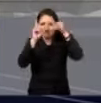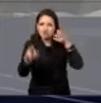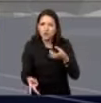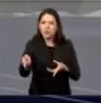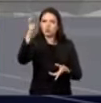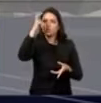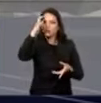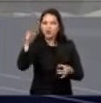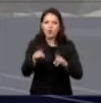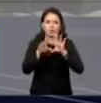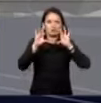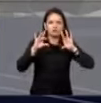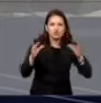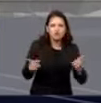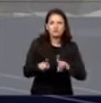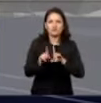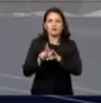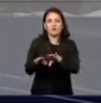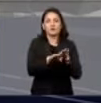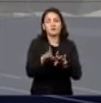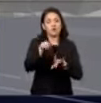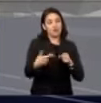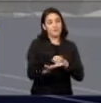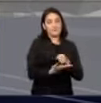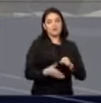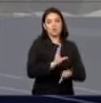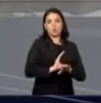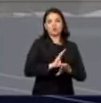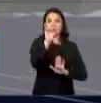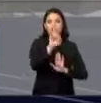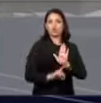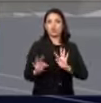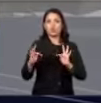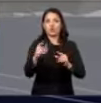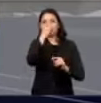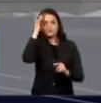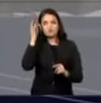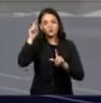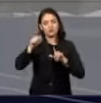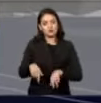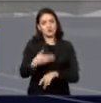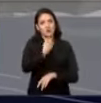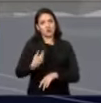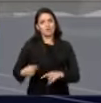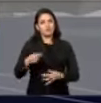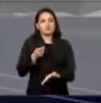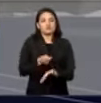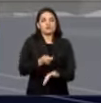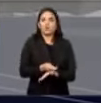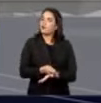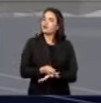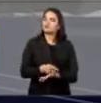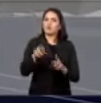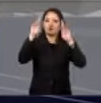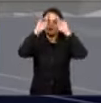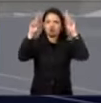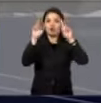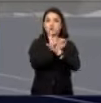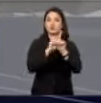democrática é base da Constituição e é direito de todos e dever do Estado respeitar. dever da sociedade